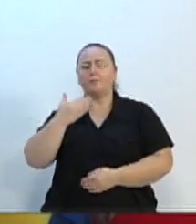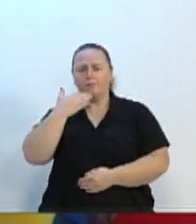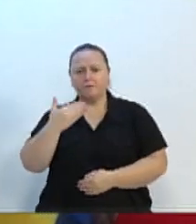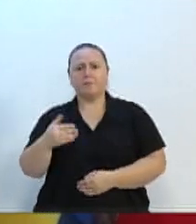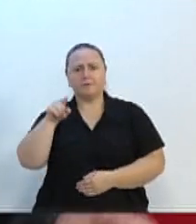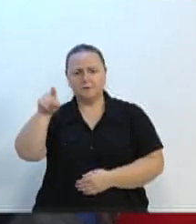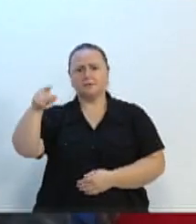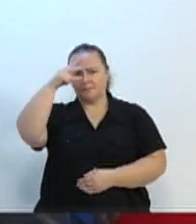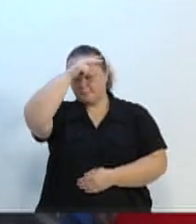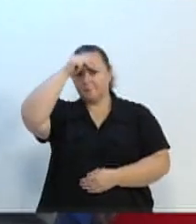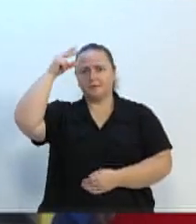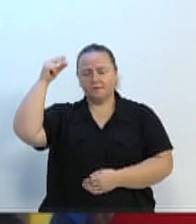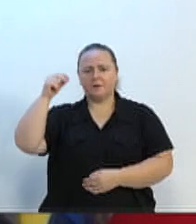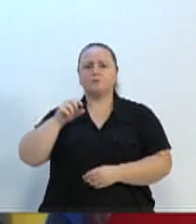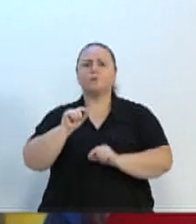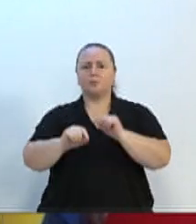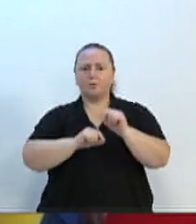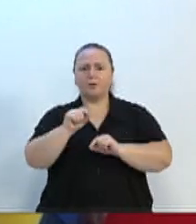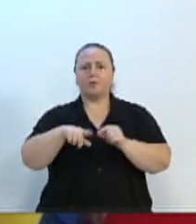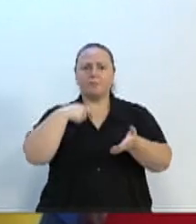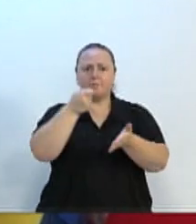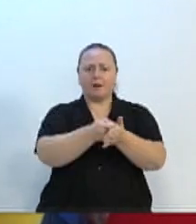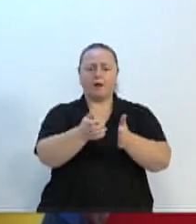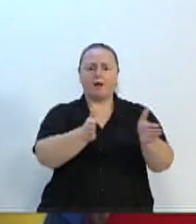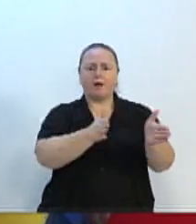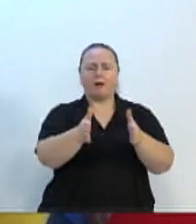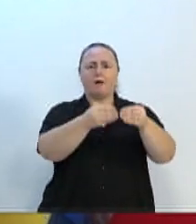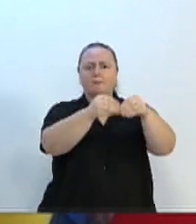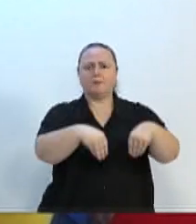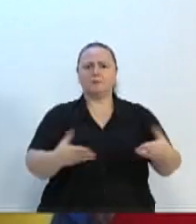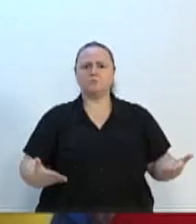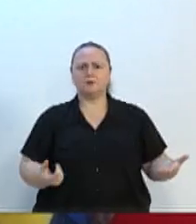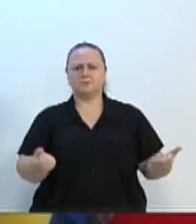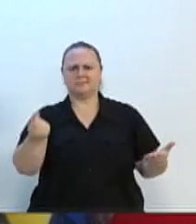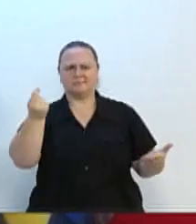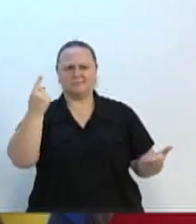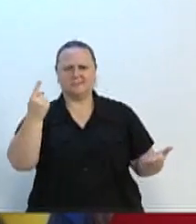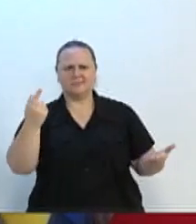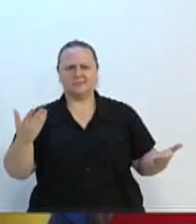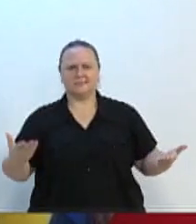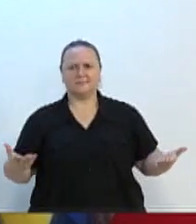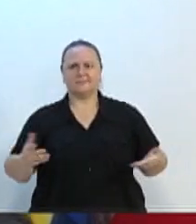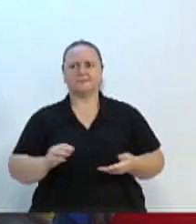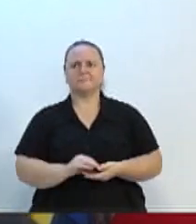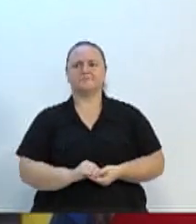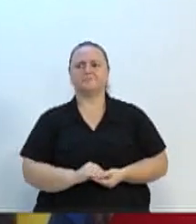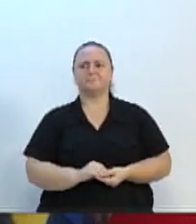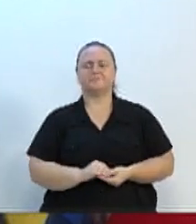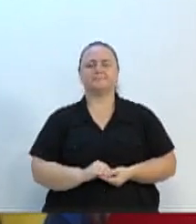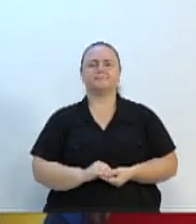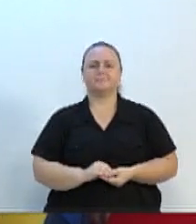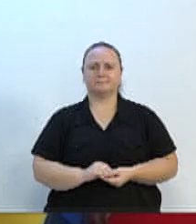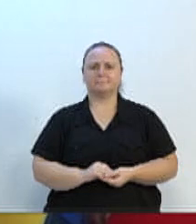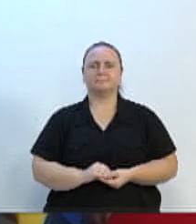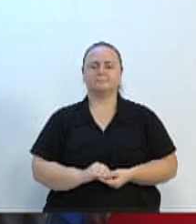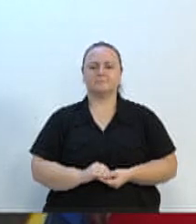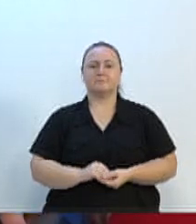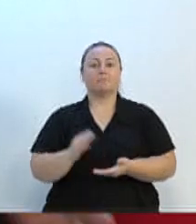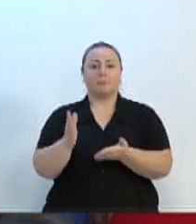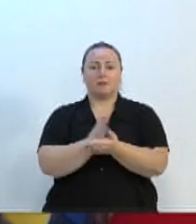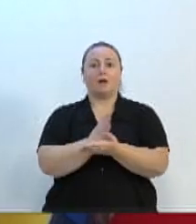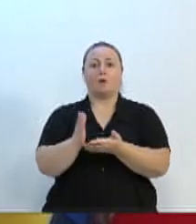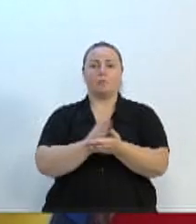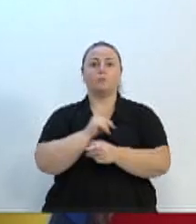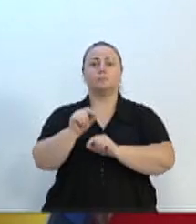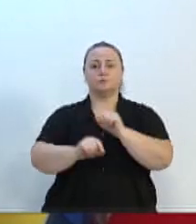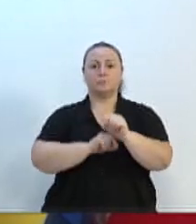que ficaram os ônibus parados. E ainda, alguns, juntamente com a Blumob, dizem que tem